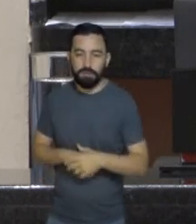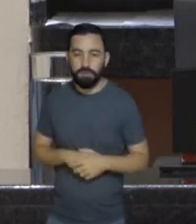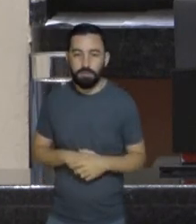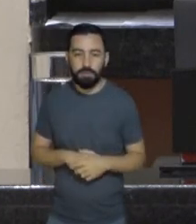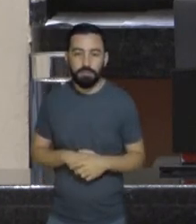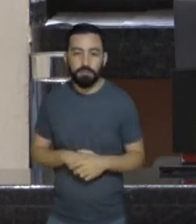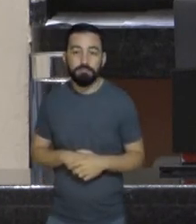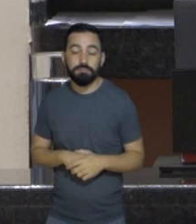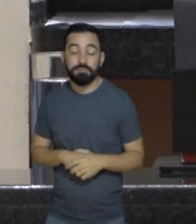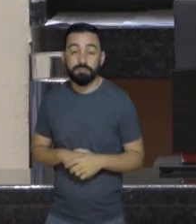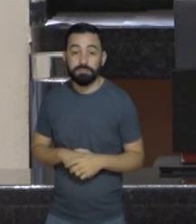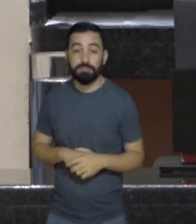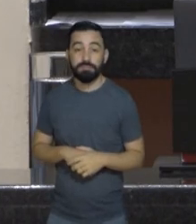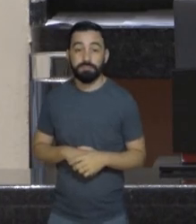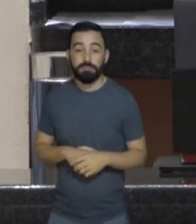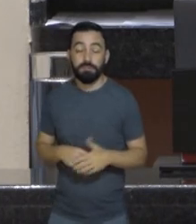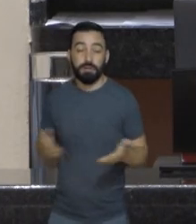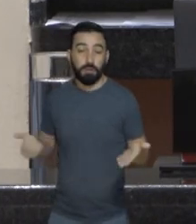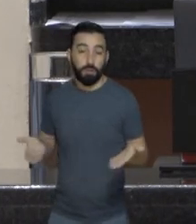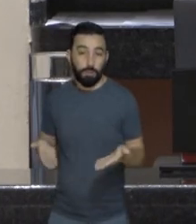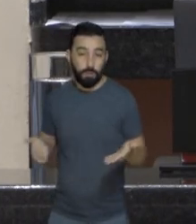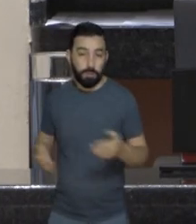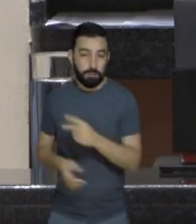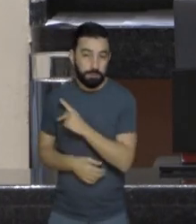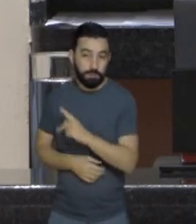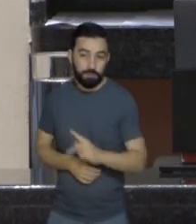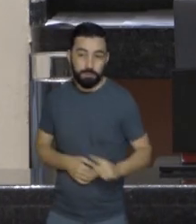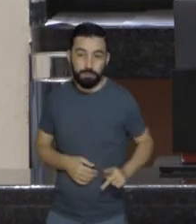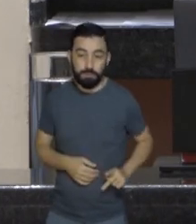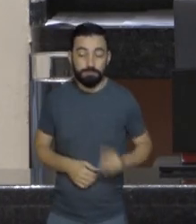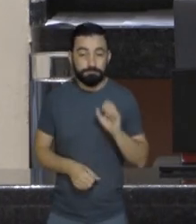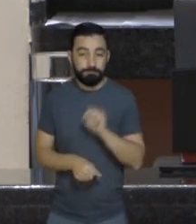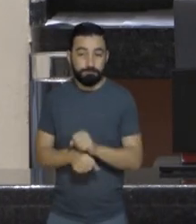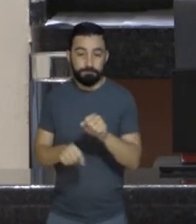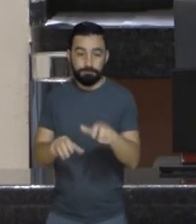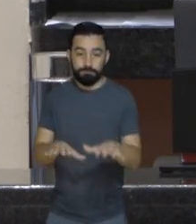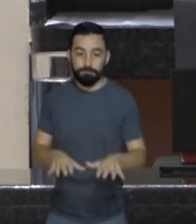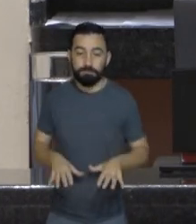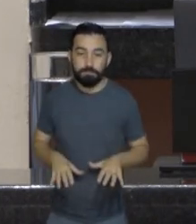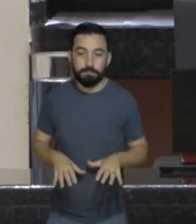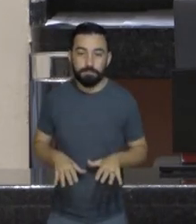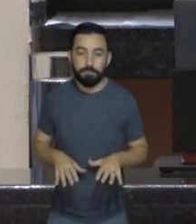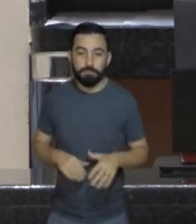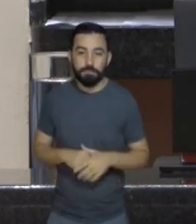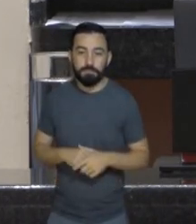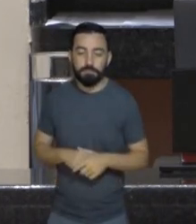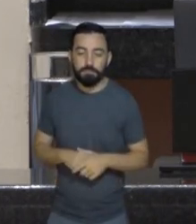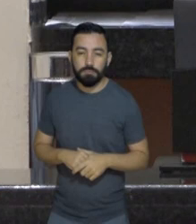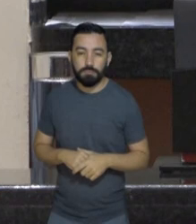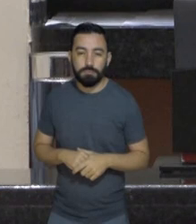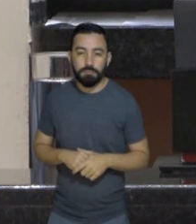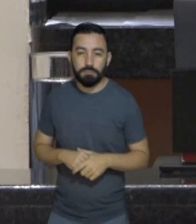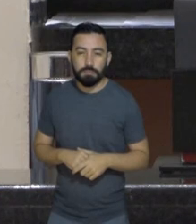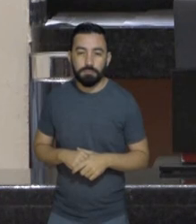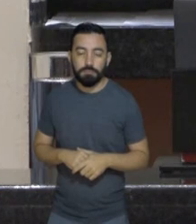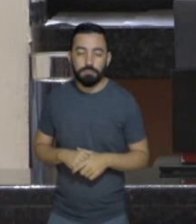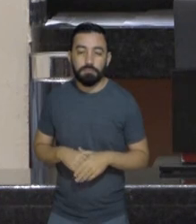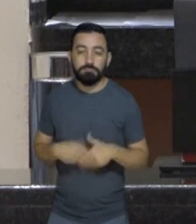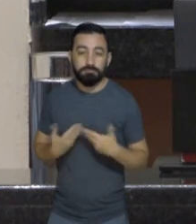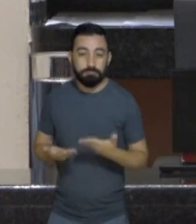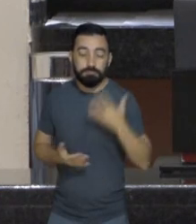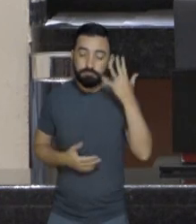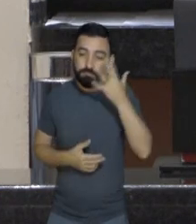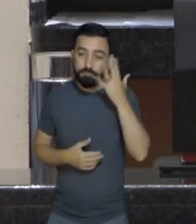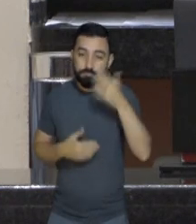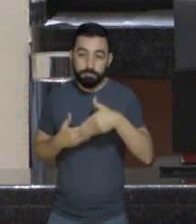que neste momento esta presidência suspende a presente sessão para a manifestação do